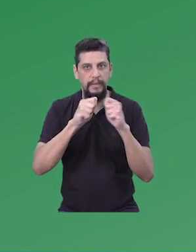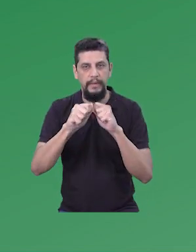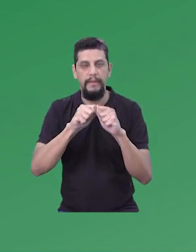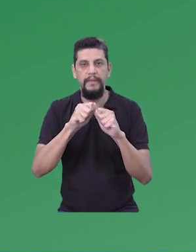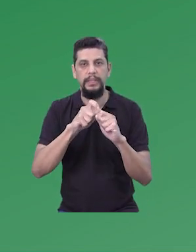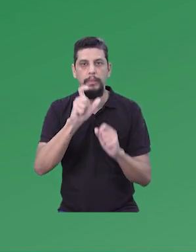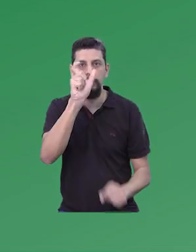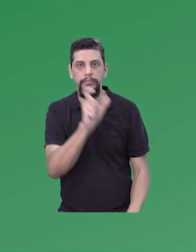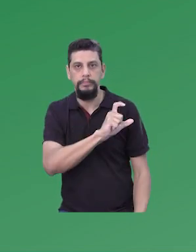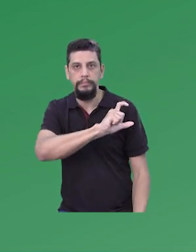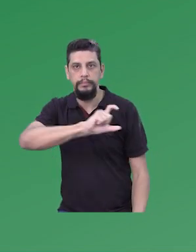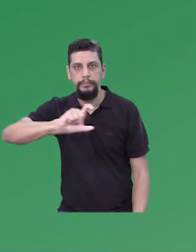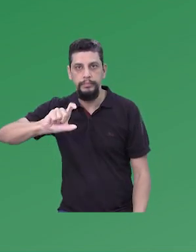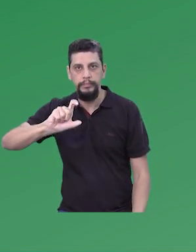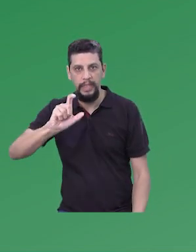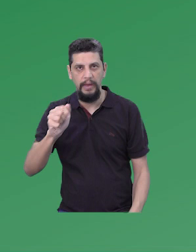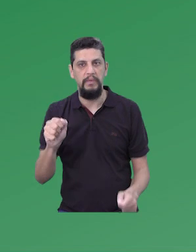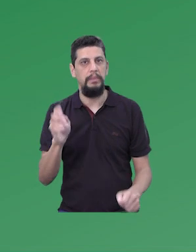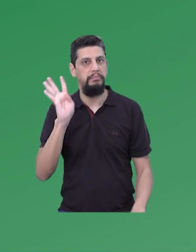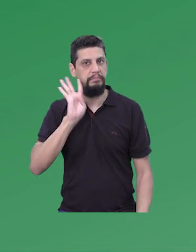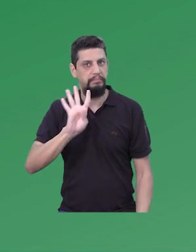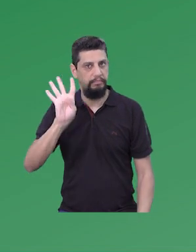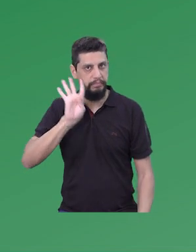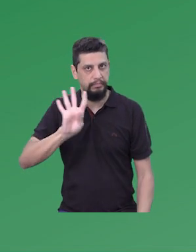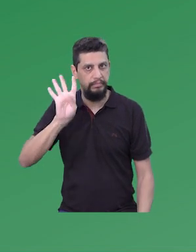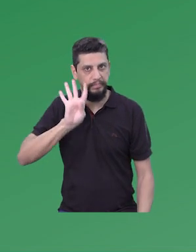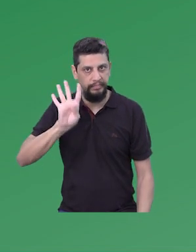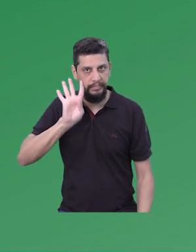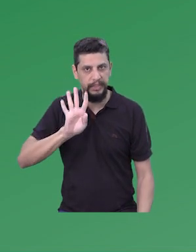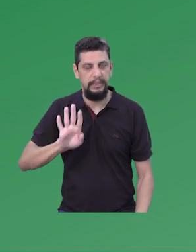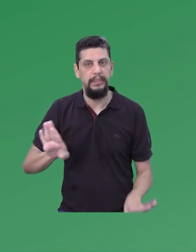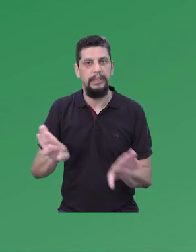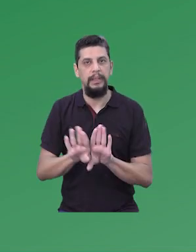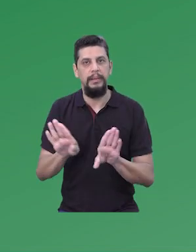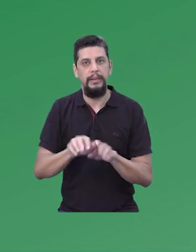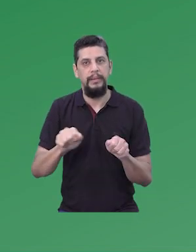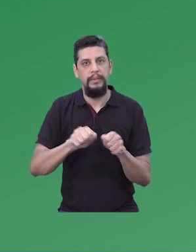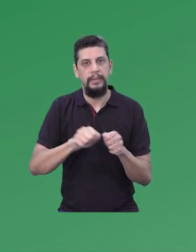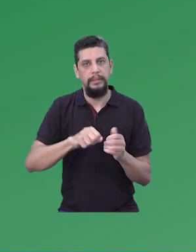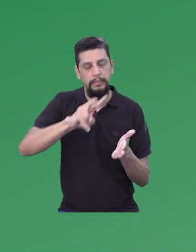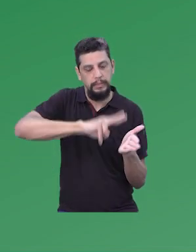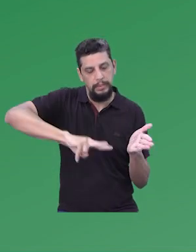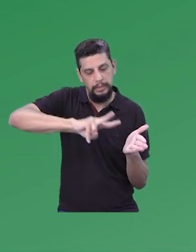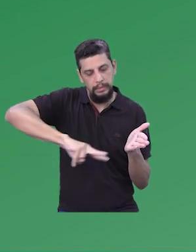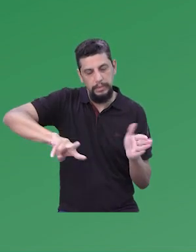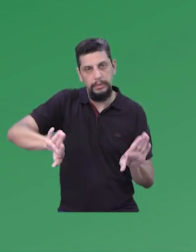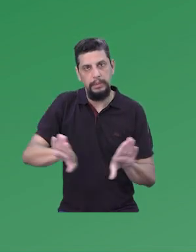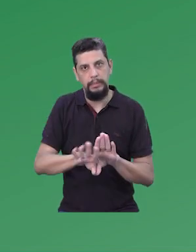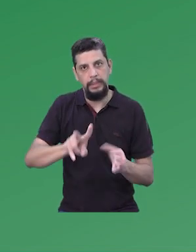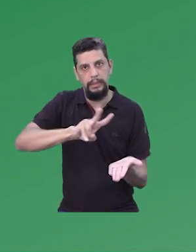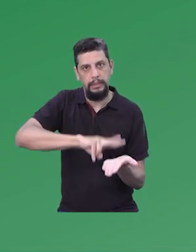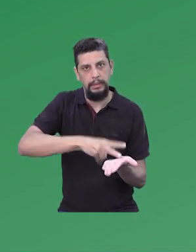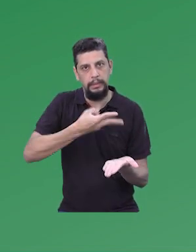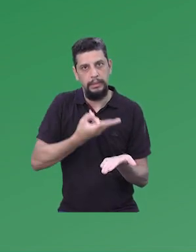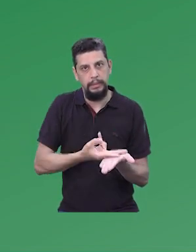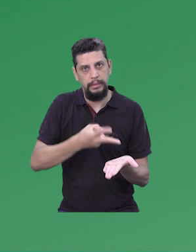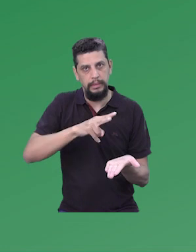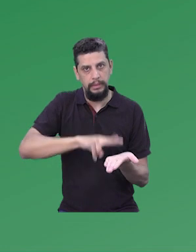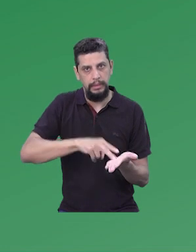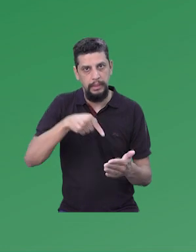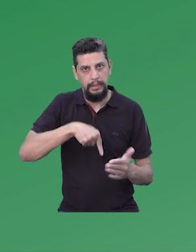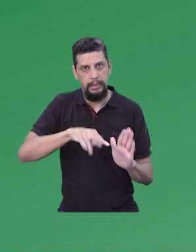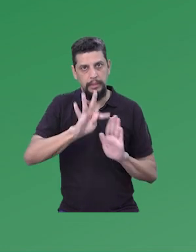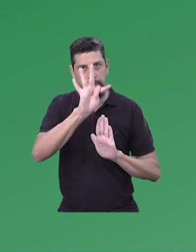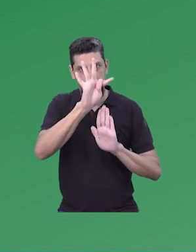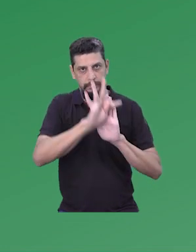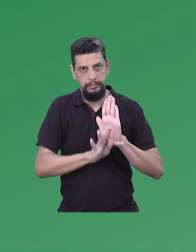um caça-palavras, né? Foi bem divertido. Fizemos a leitura e interpretação de um pedacinho lá